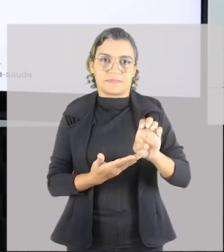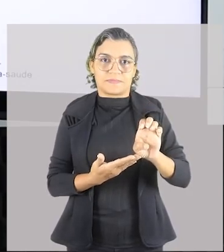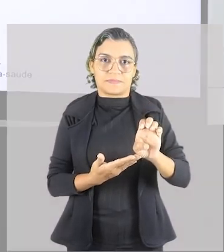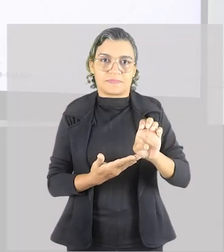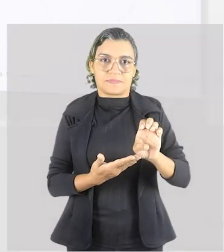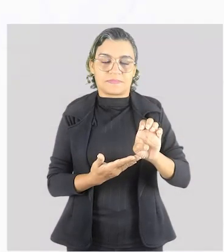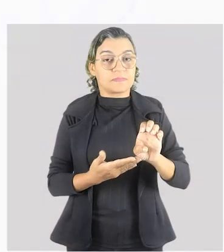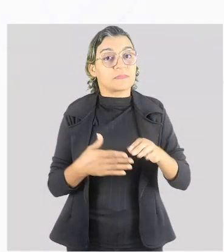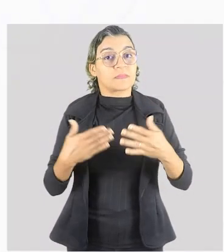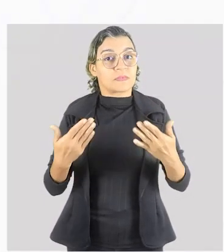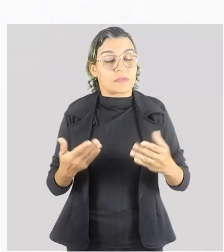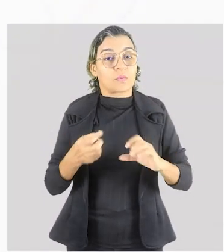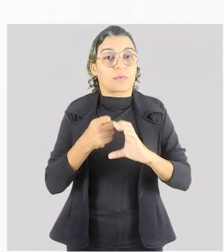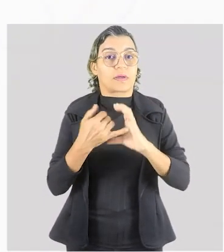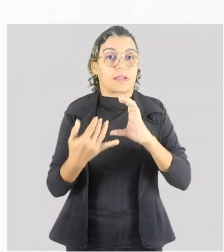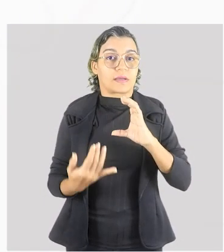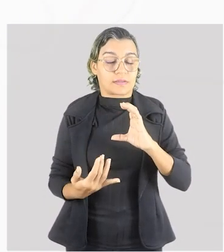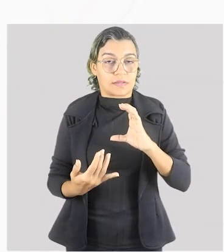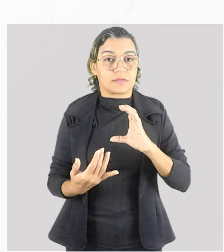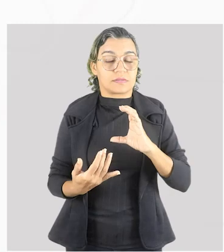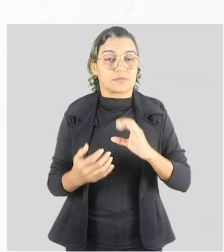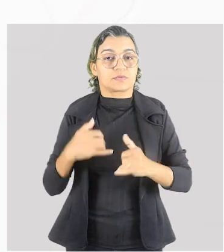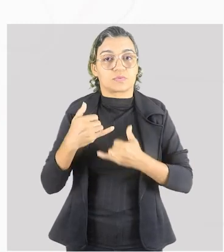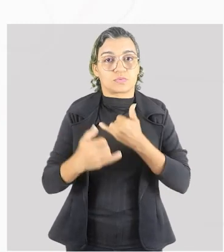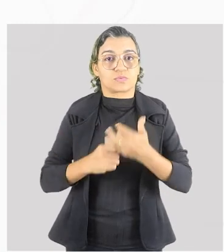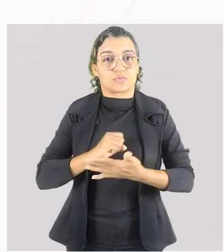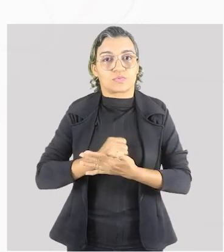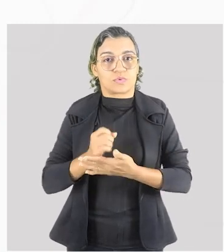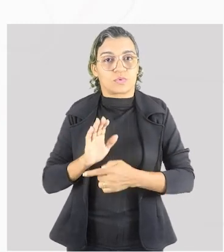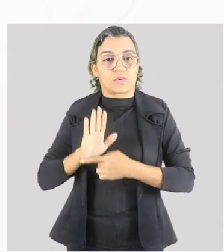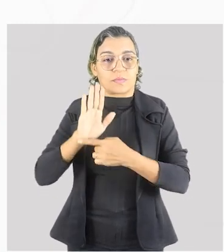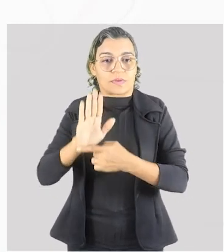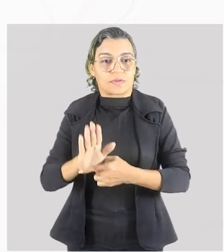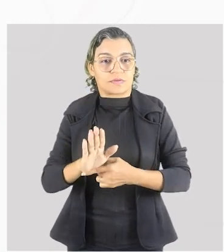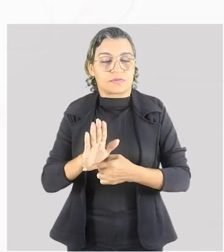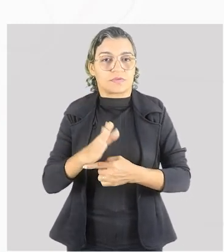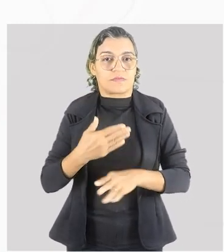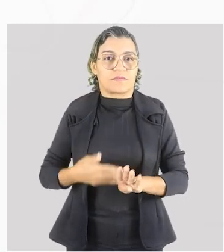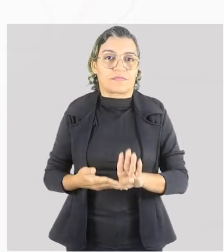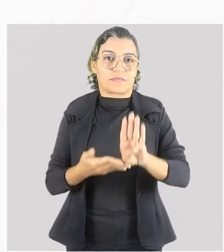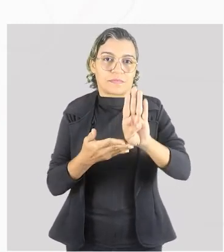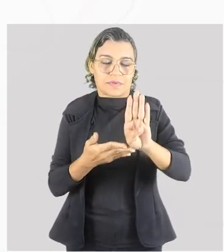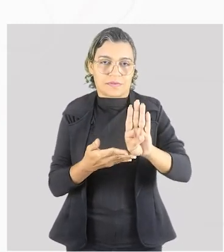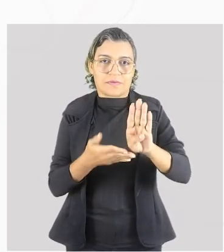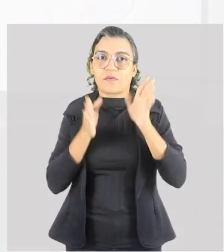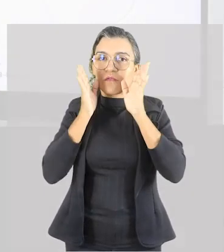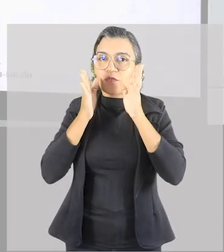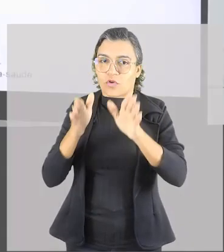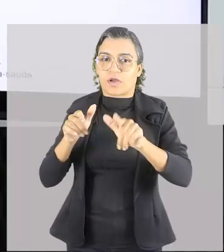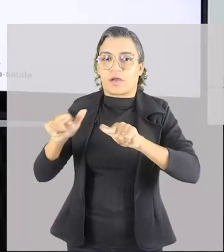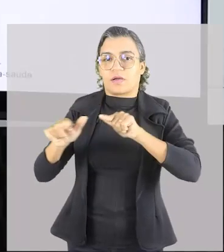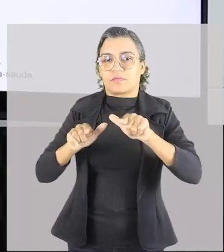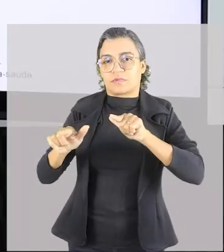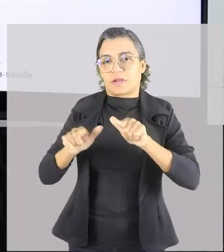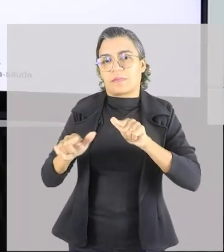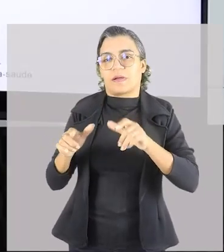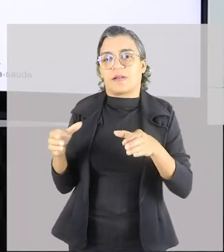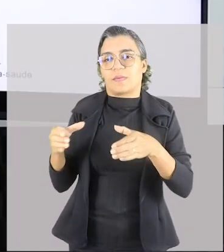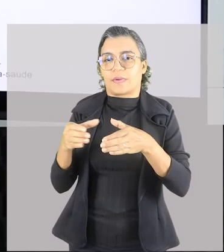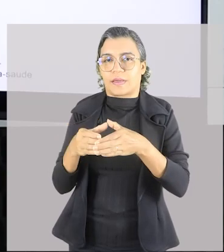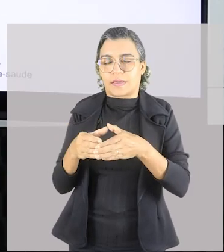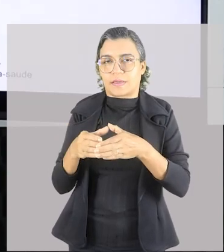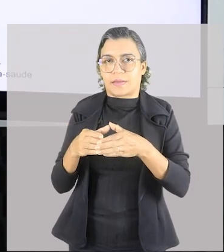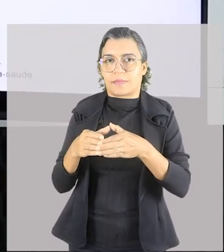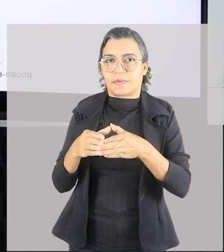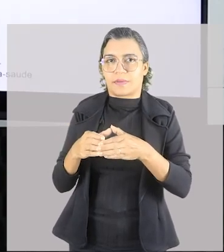perdedor. Então, característica dos jogos cooperativos. Letra B, focar no trabalho em equipe e